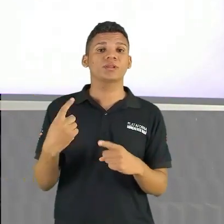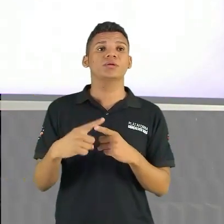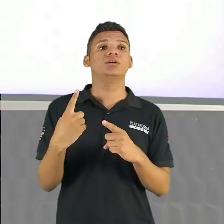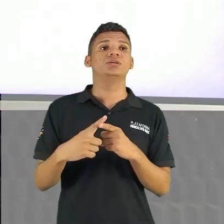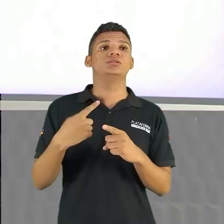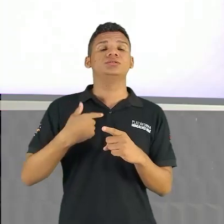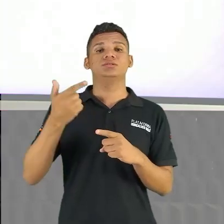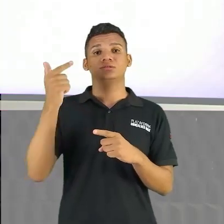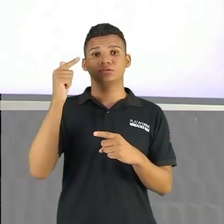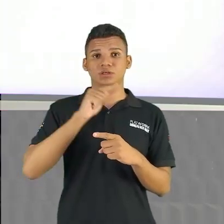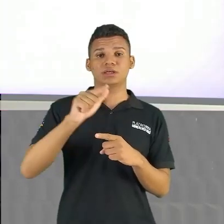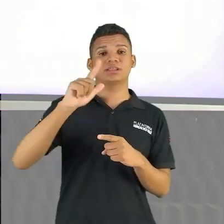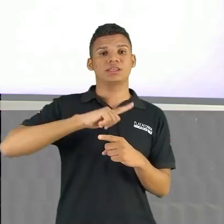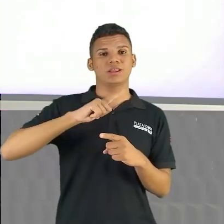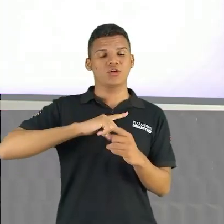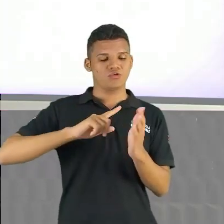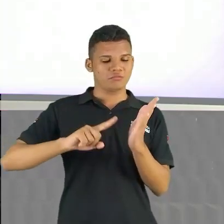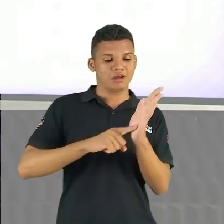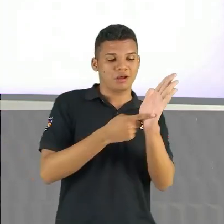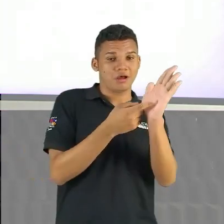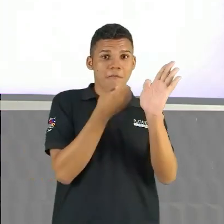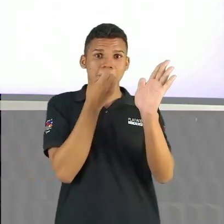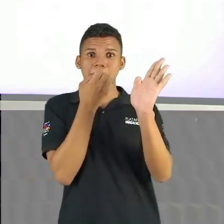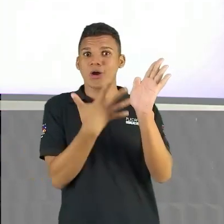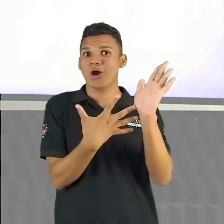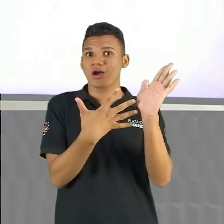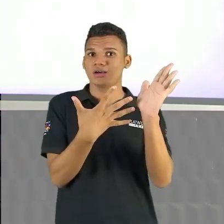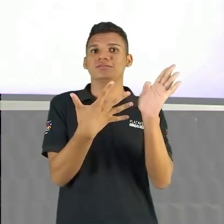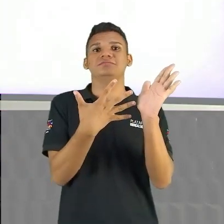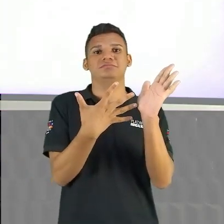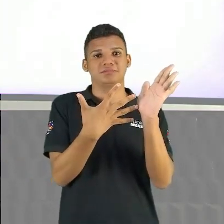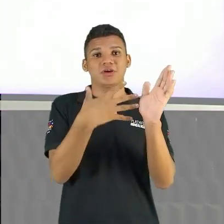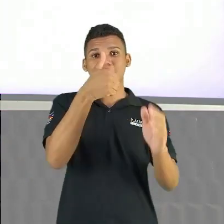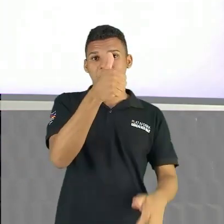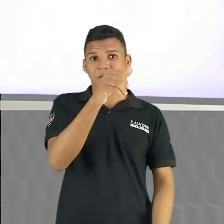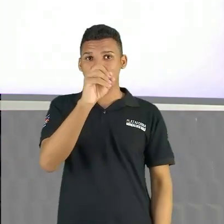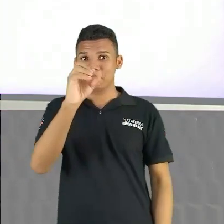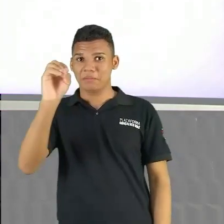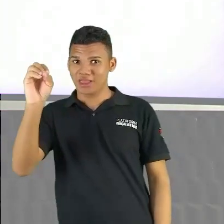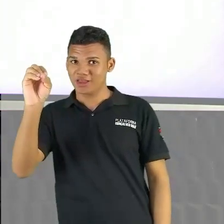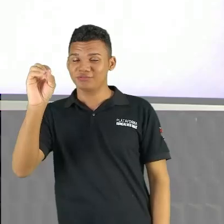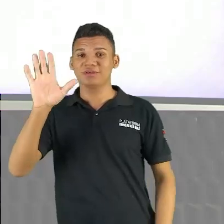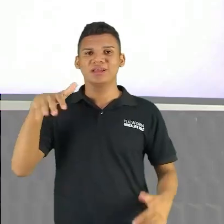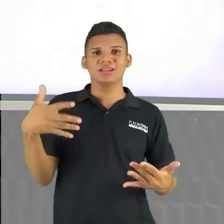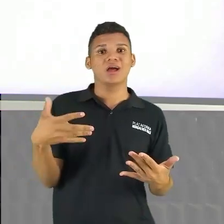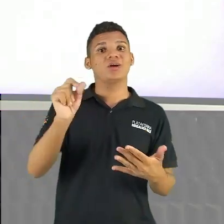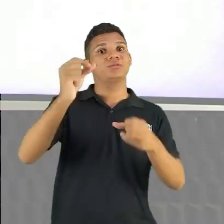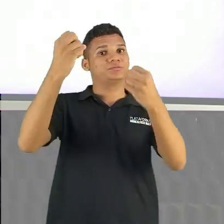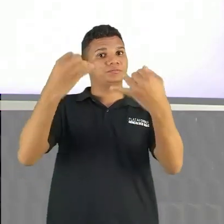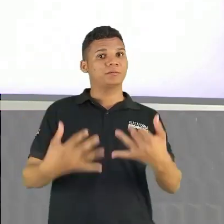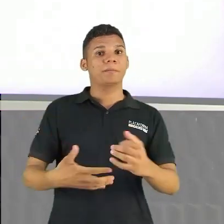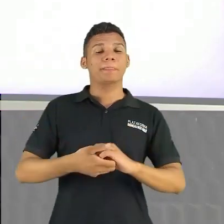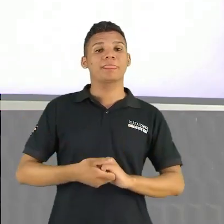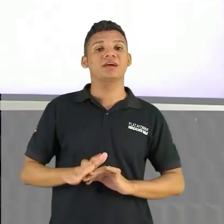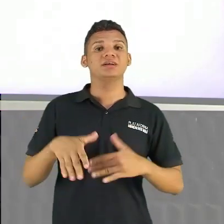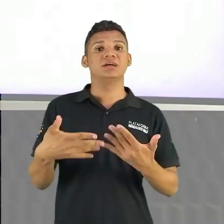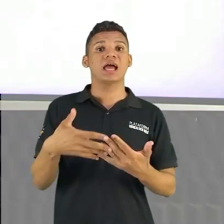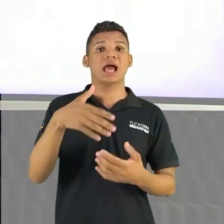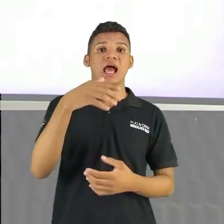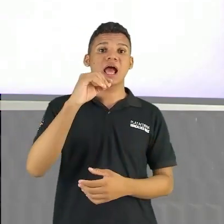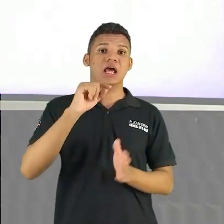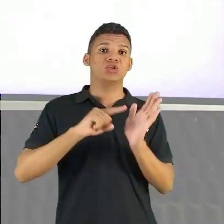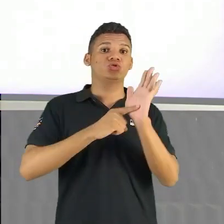alcance a nota máxima que neste caso é a nota 1000 Vale ressaltar que essa nota